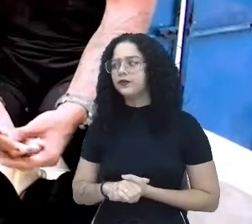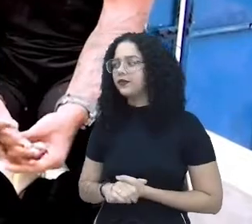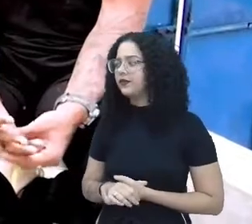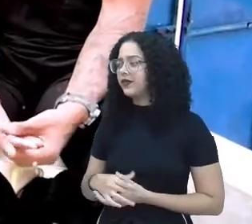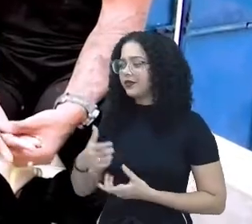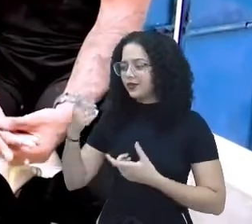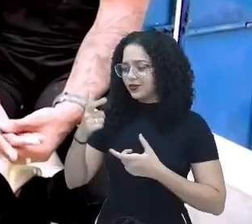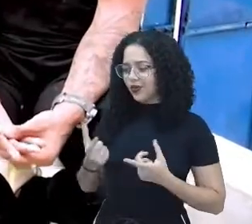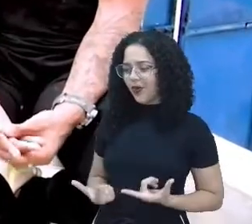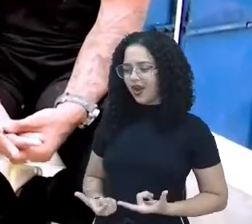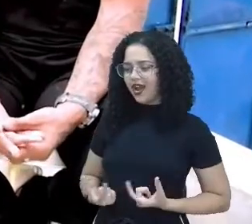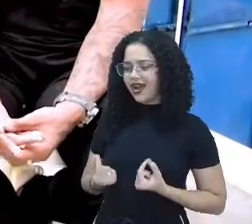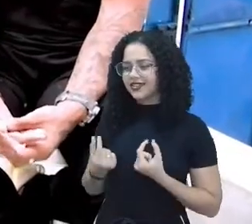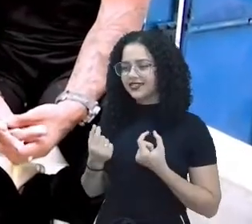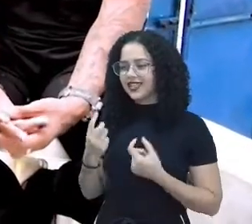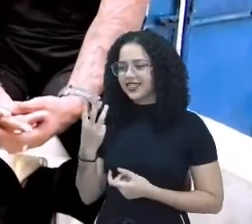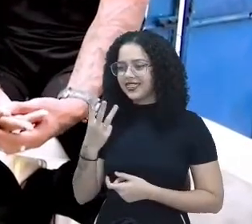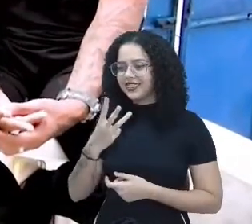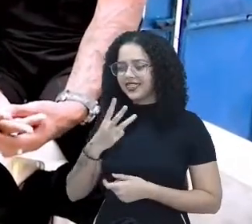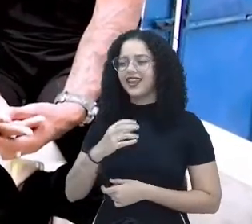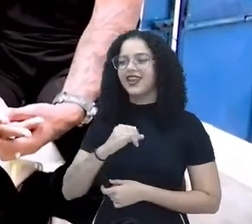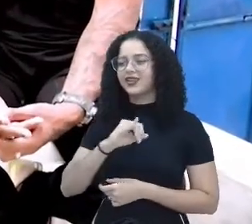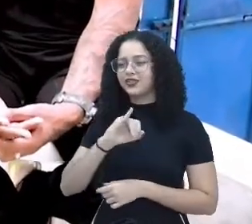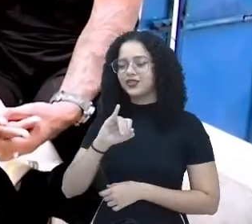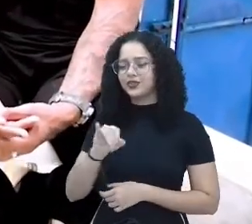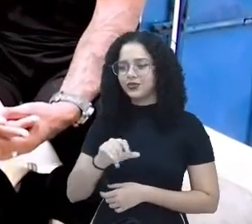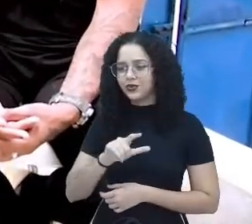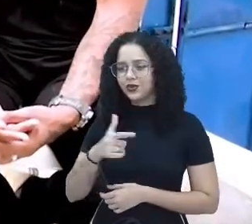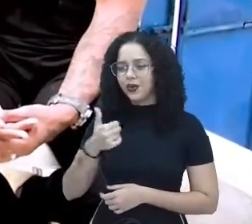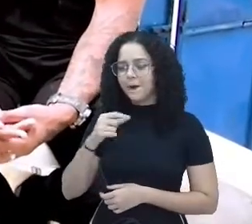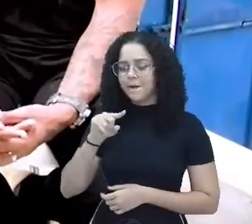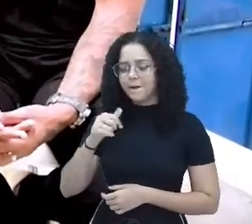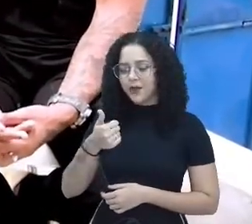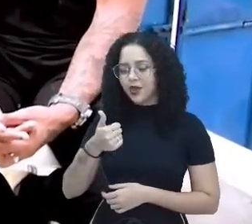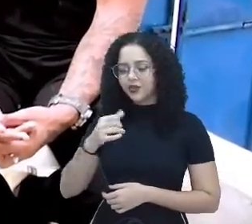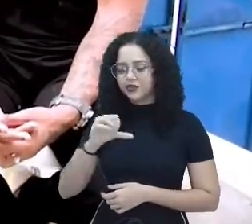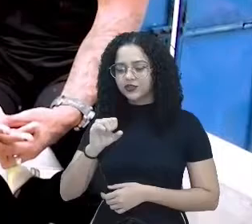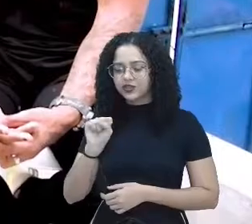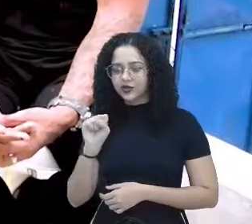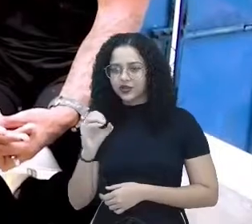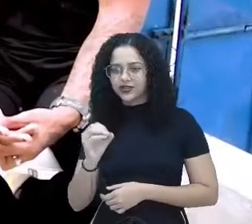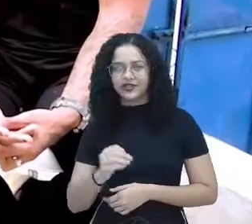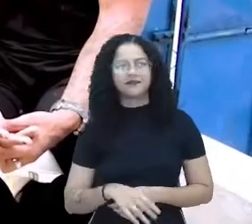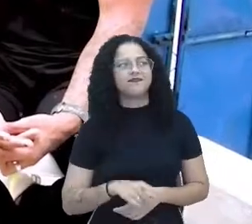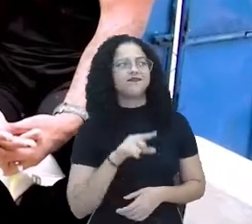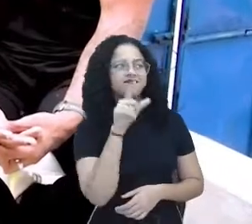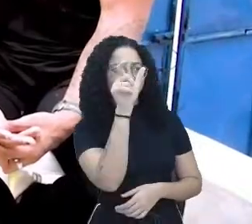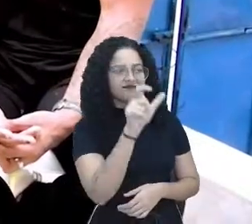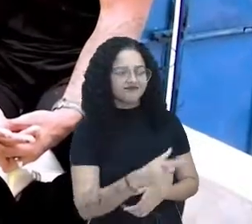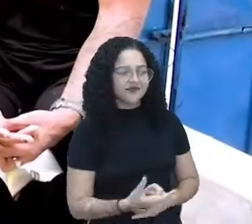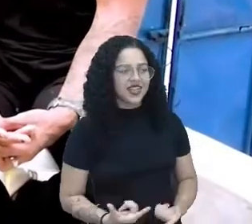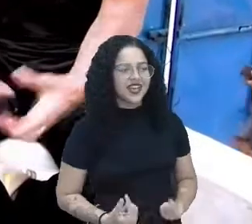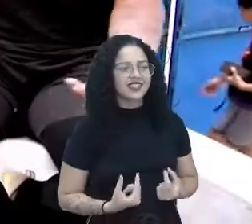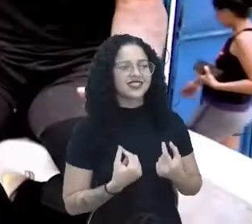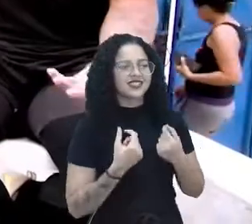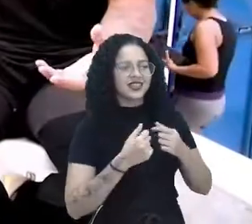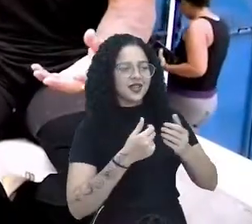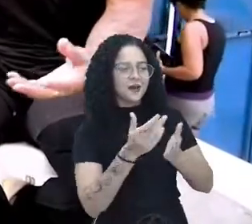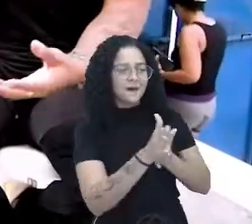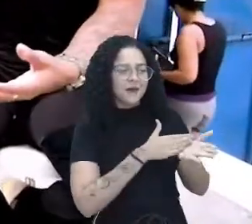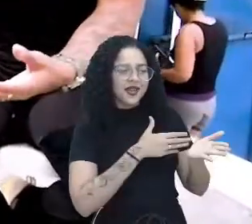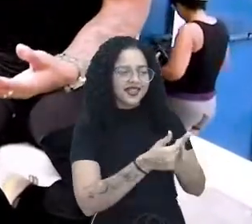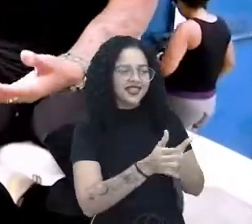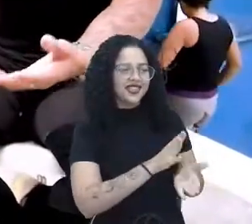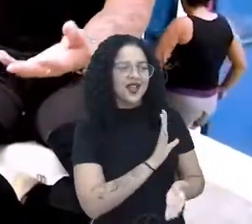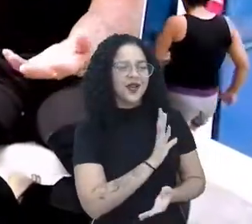canceriano. Dia 3 de julho de 1980. Olha aí, nada mais canceriano do que o quê? Pintar corações e amor por aí, Nada, né? né?